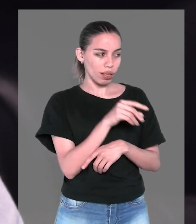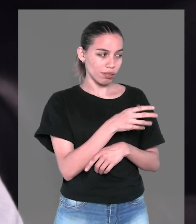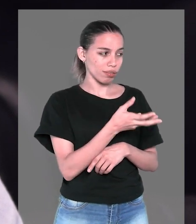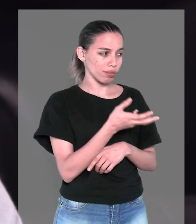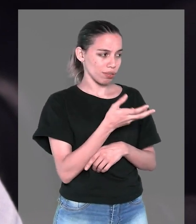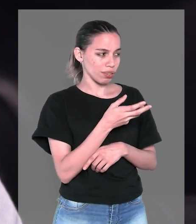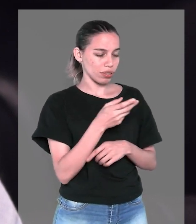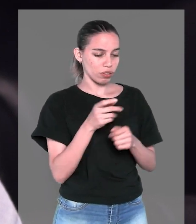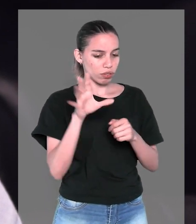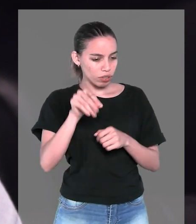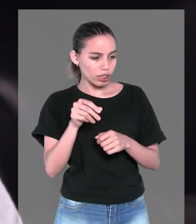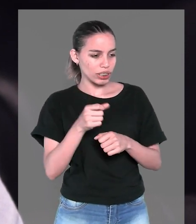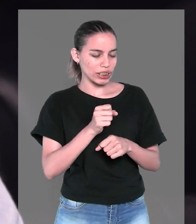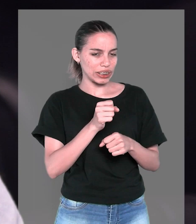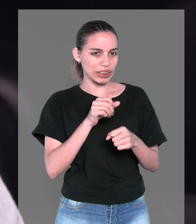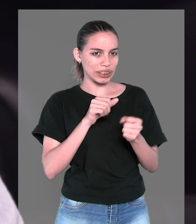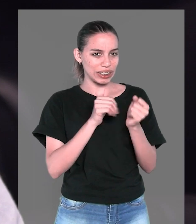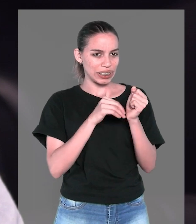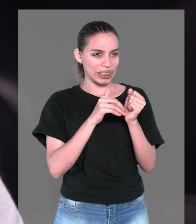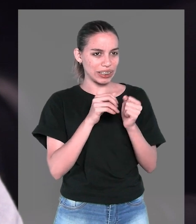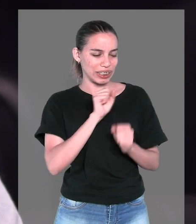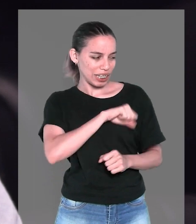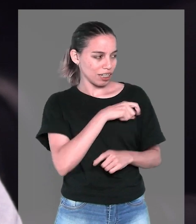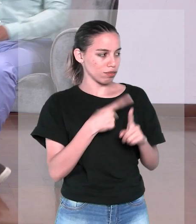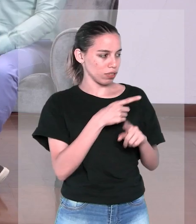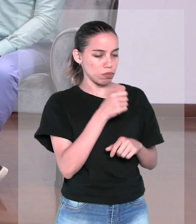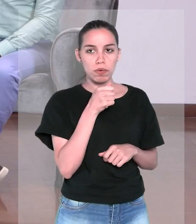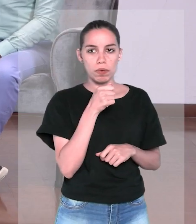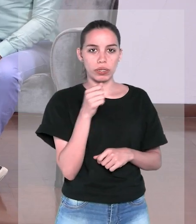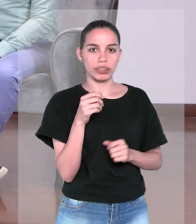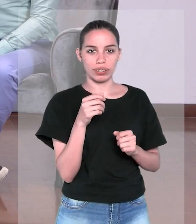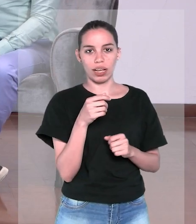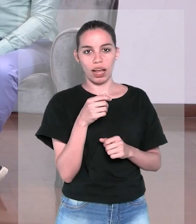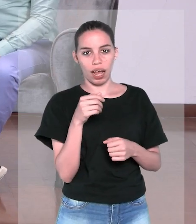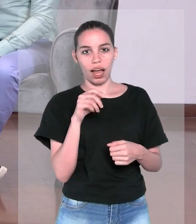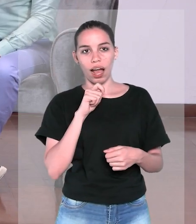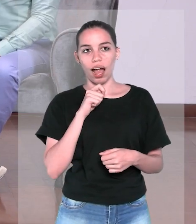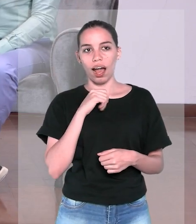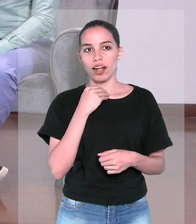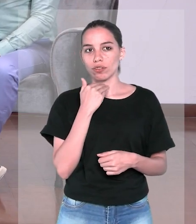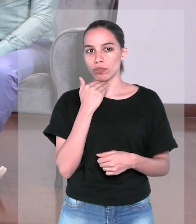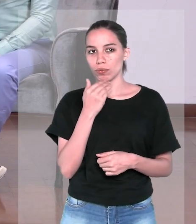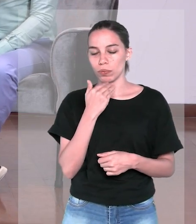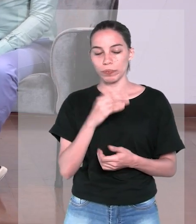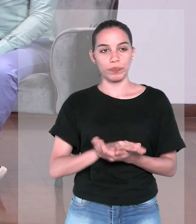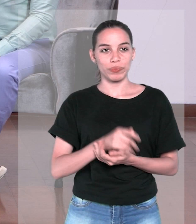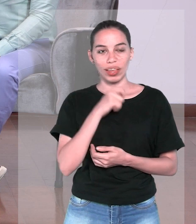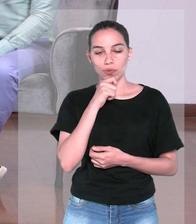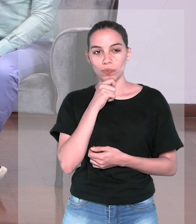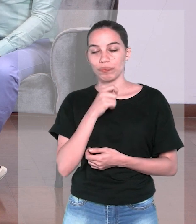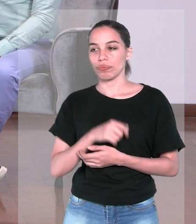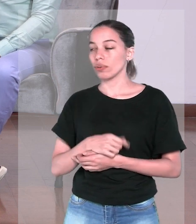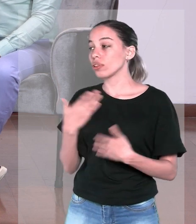noite mesmo, muito obrigado. Uma mulher na plateia assiste atentamente. Compartilhar com você e com a